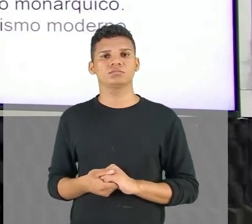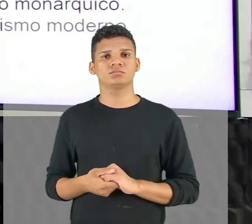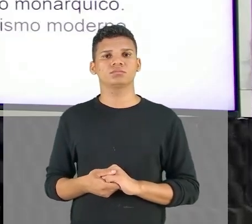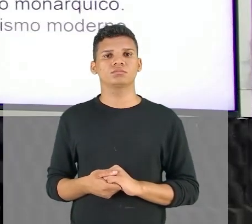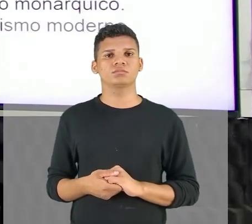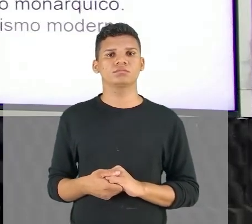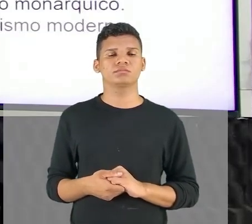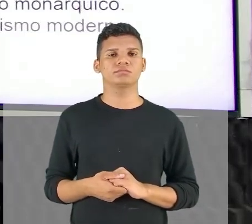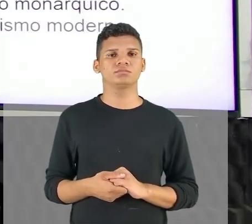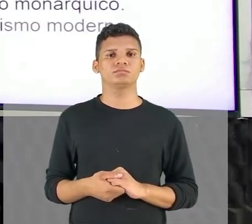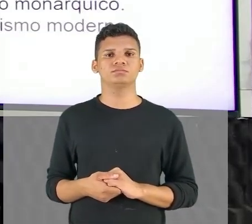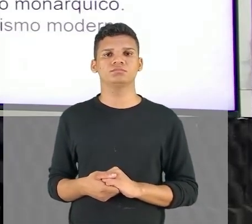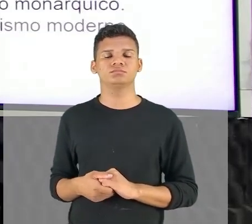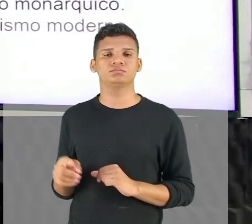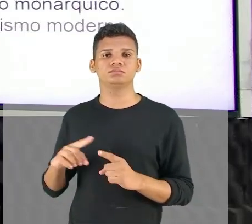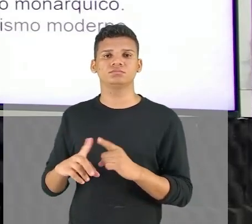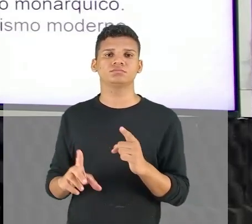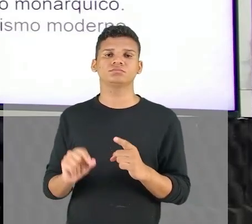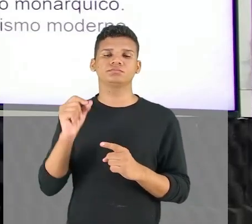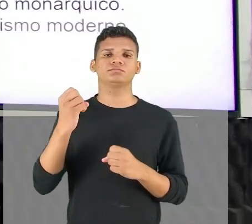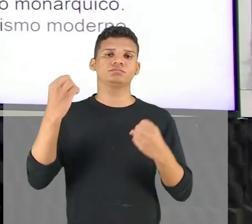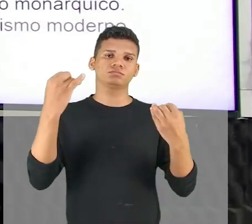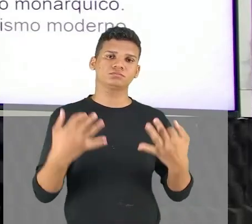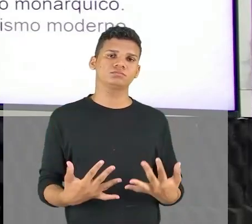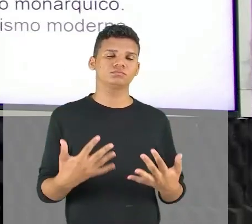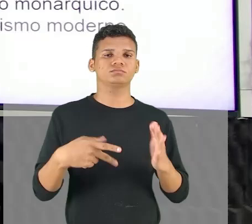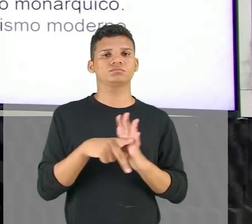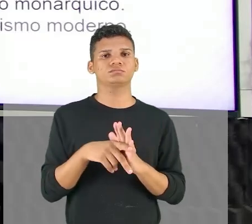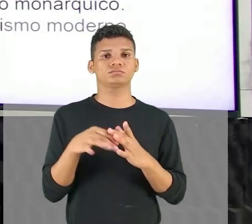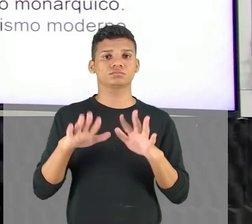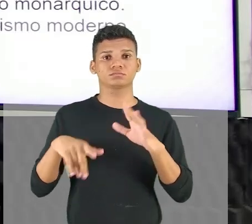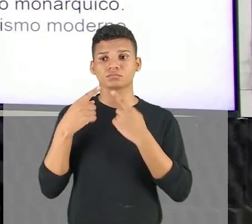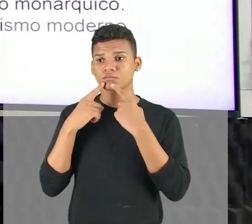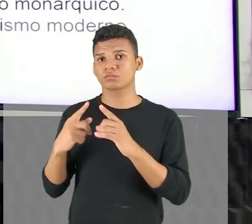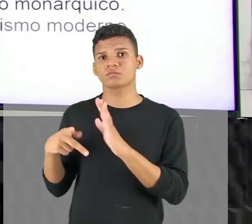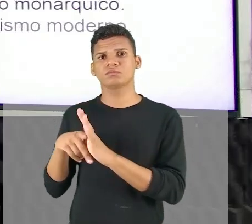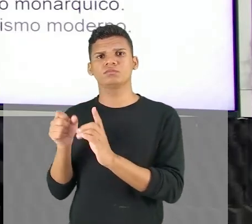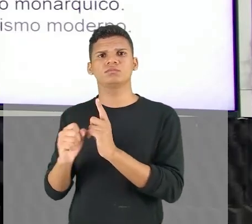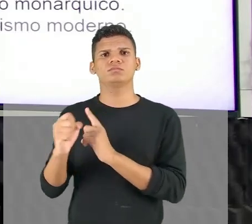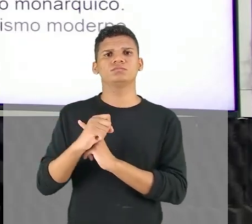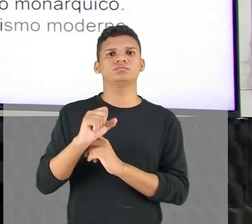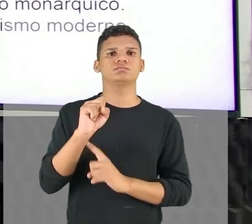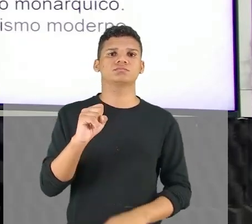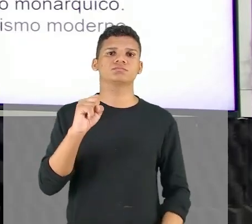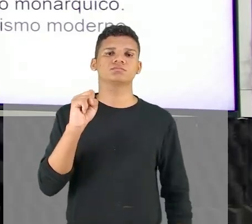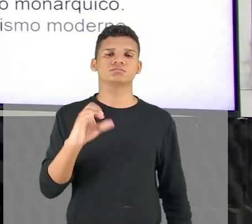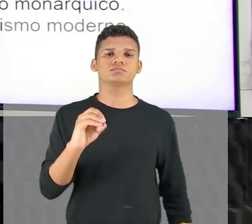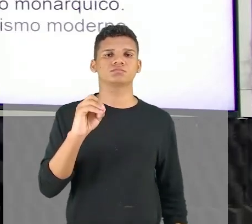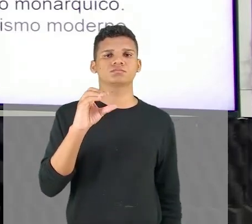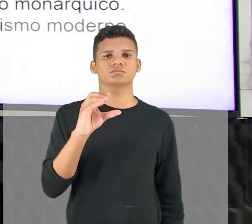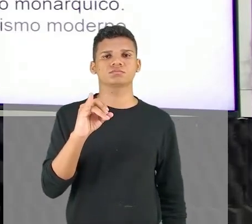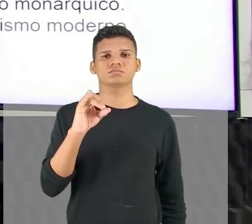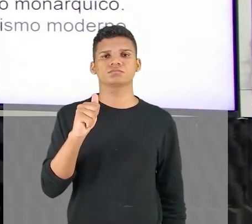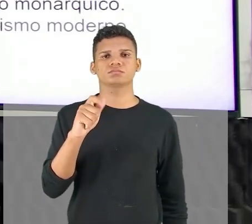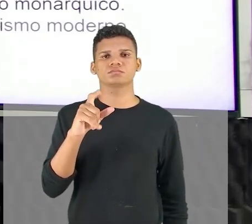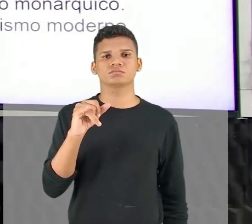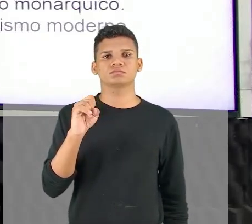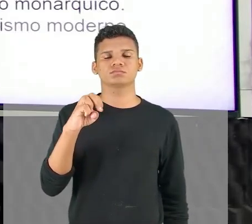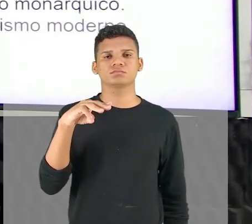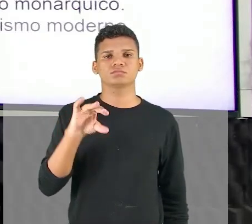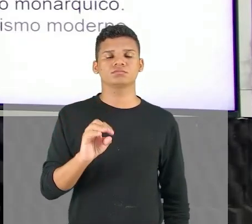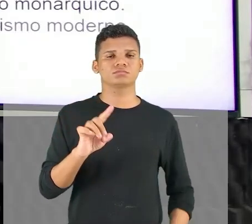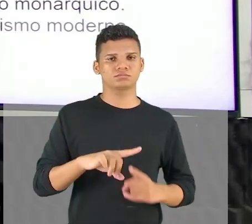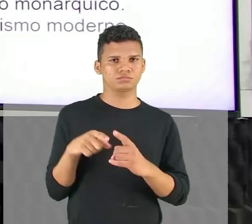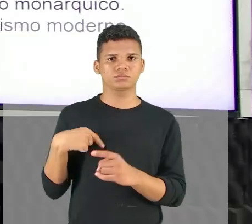ele não está fazendo uma crítica aqui ao socialismo, né? Não é uma crítica ao socialismo, então a gente já percebe isso de cara no texto.